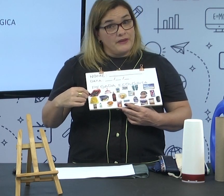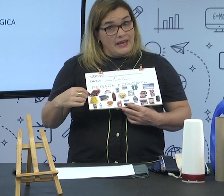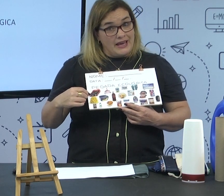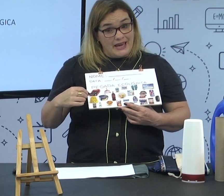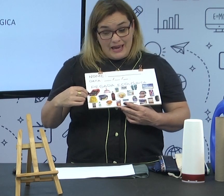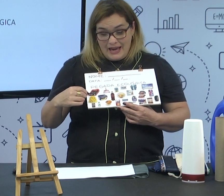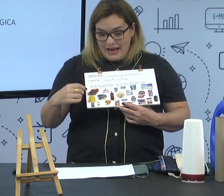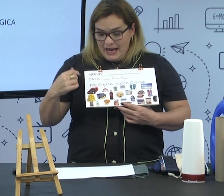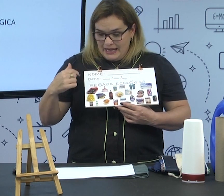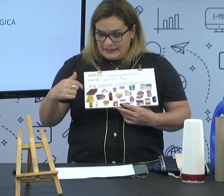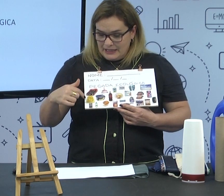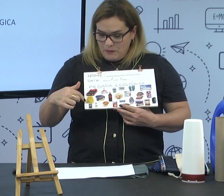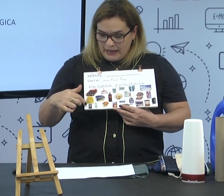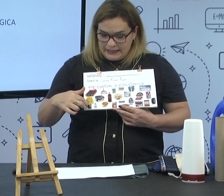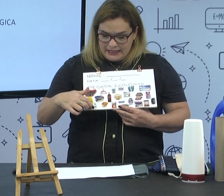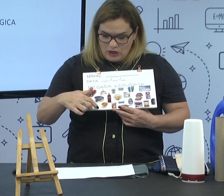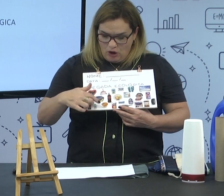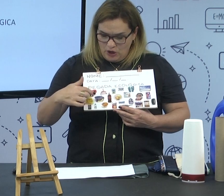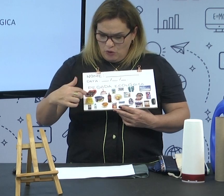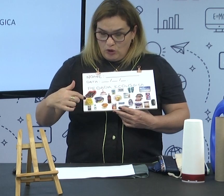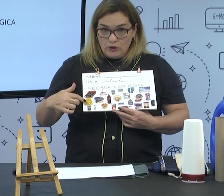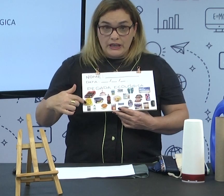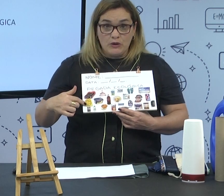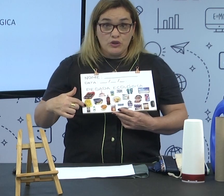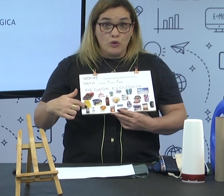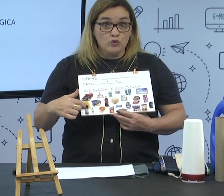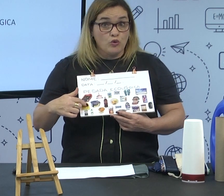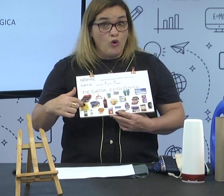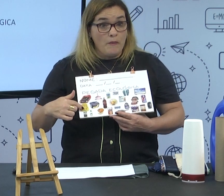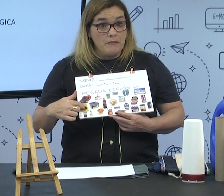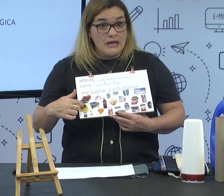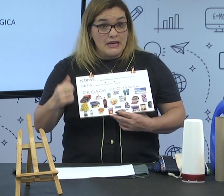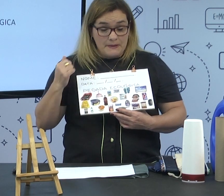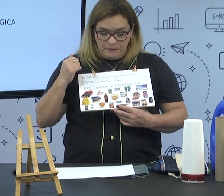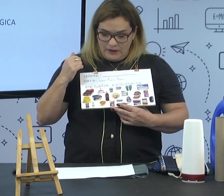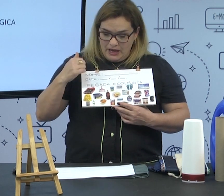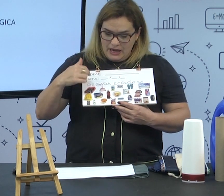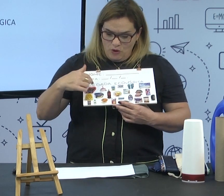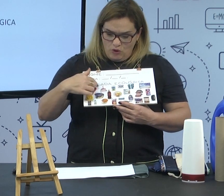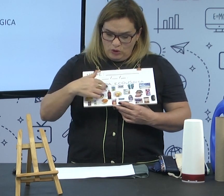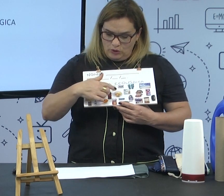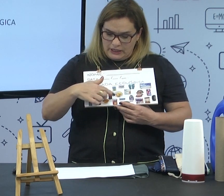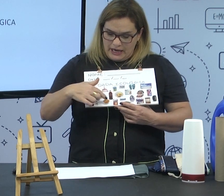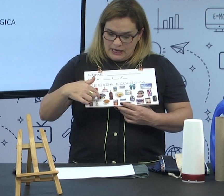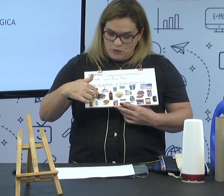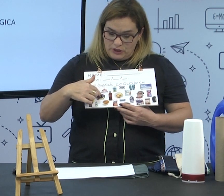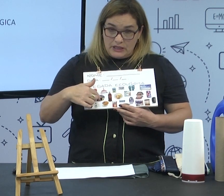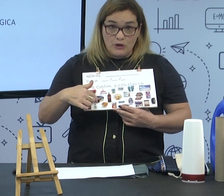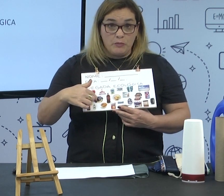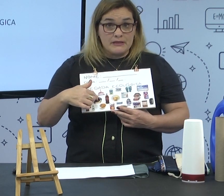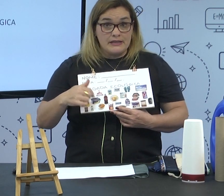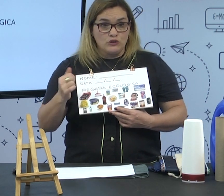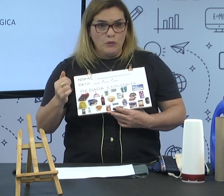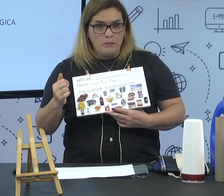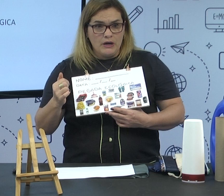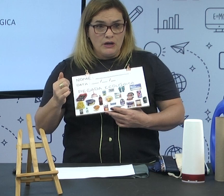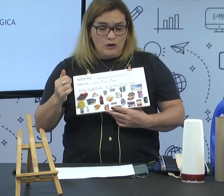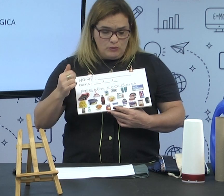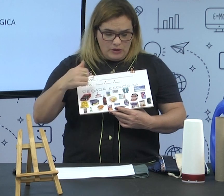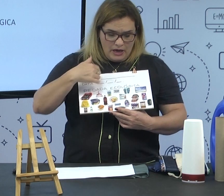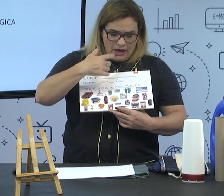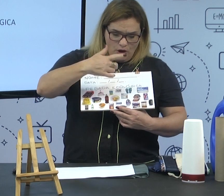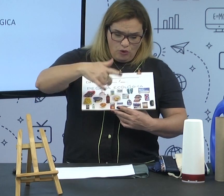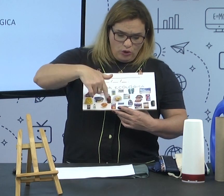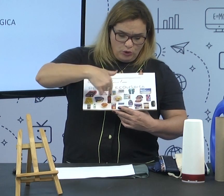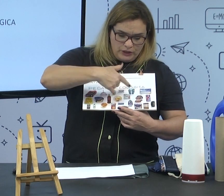filho. Então aqui, ó, eu coloquei o que eu comi, eu coloquei o que eu passei no